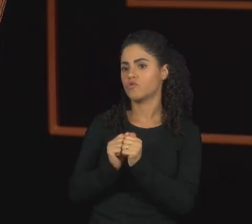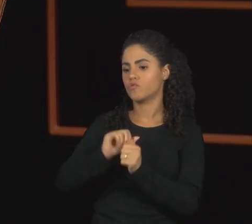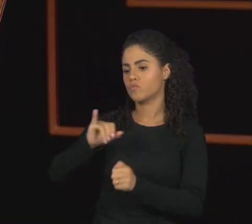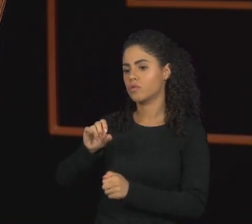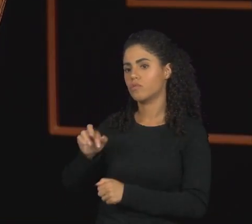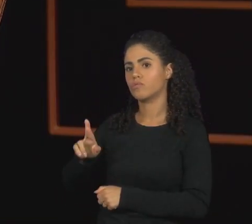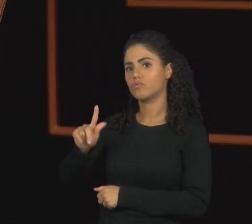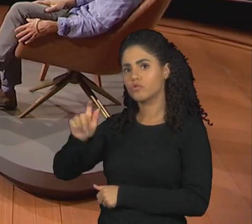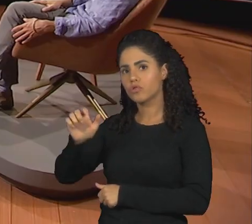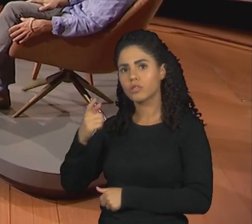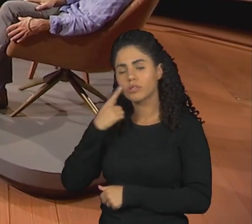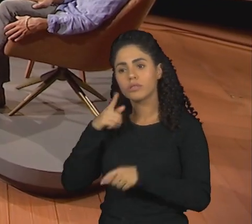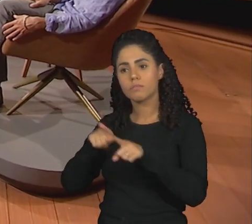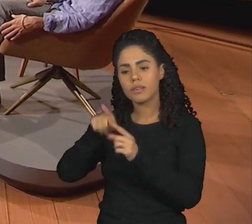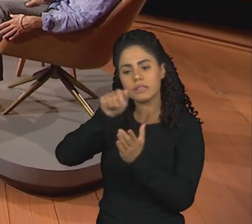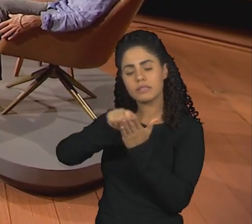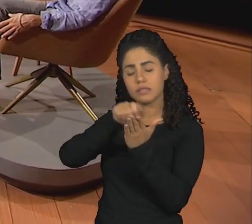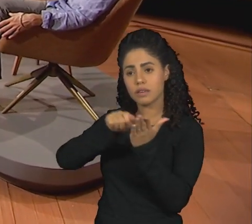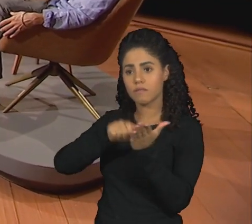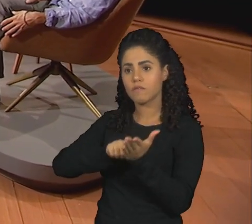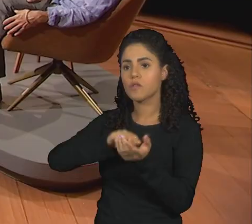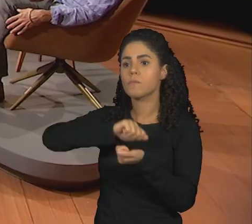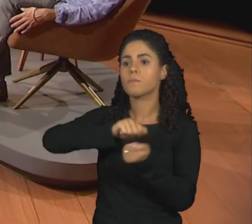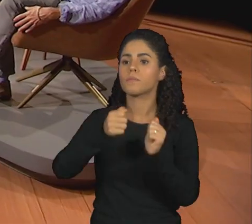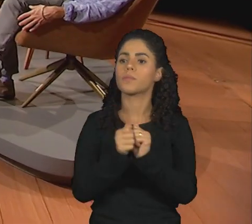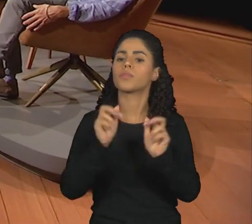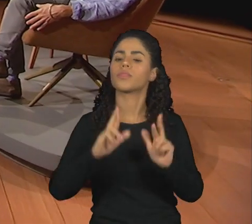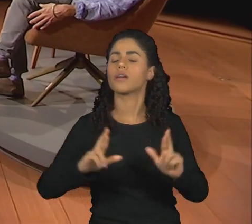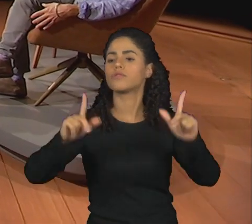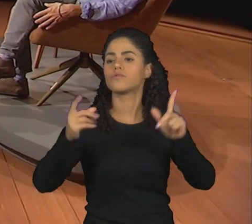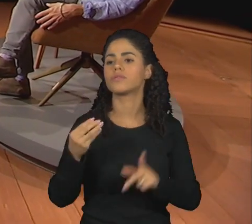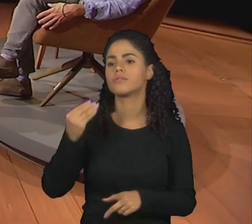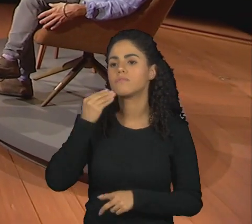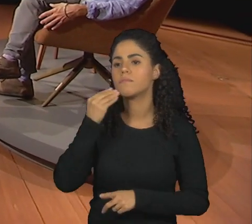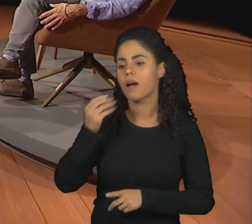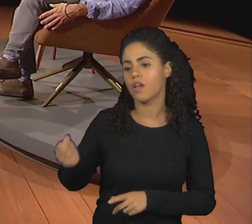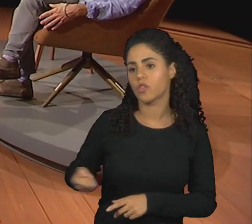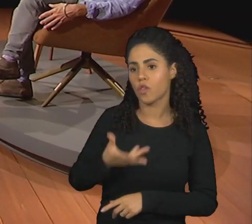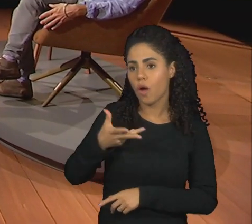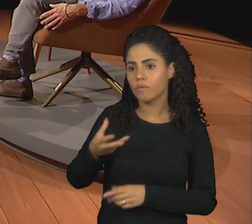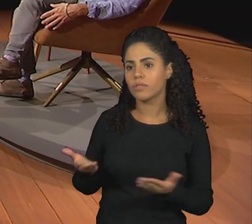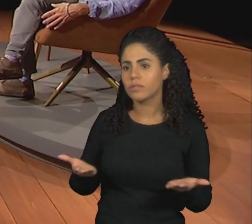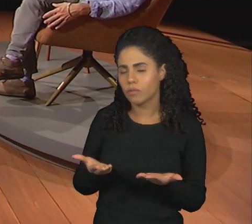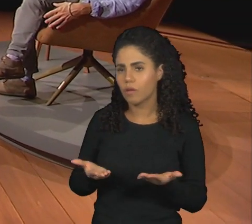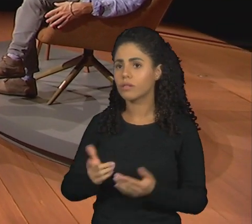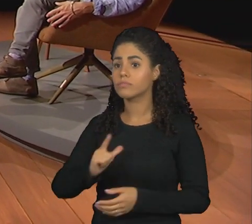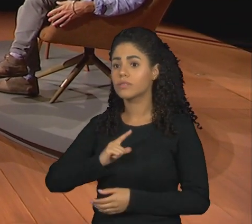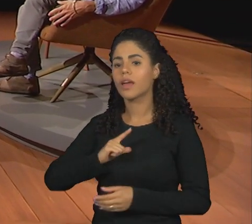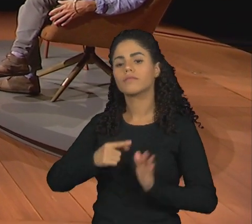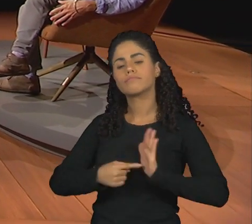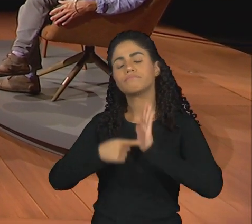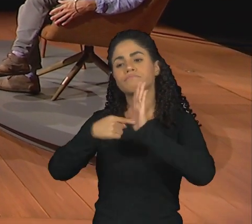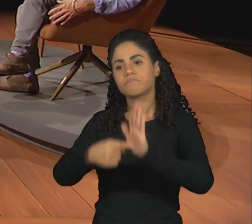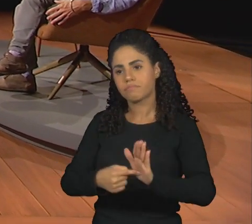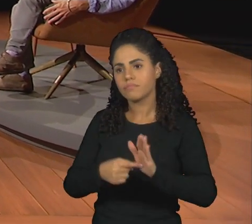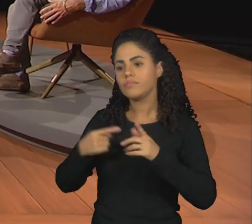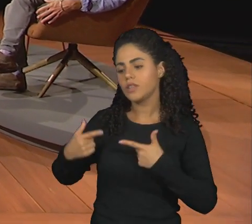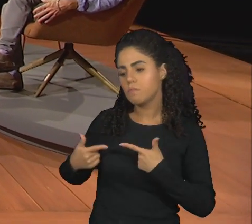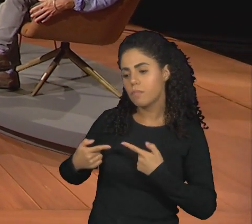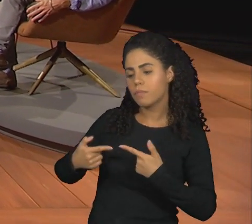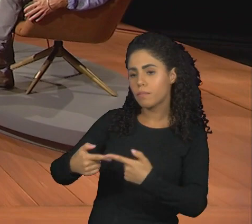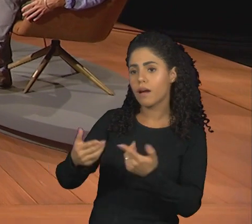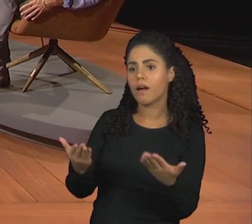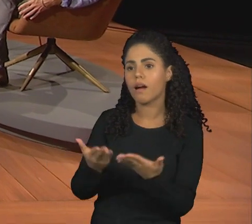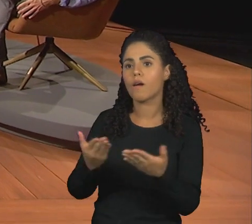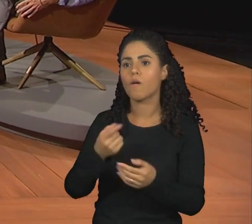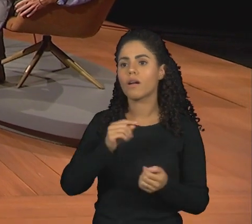Furtado, ele escreveu uma versão urbana e contemporânea da obra, trouxe a guerra dos jagunços para